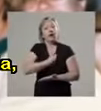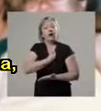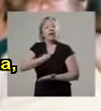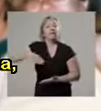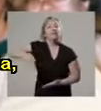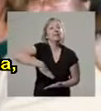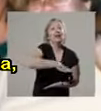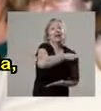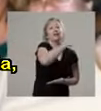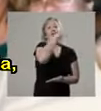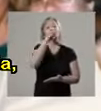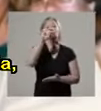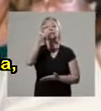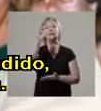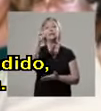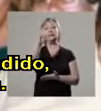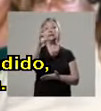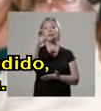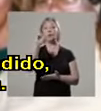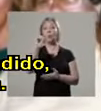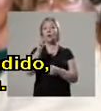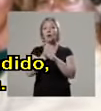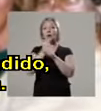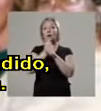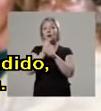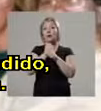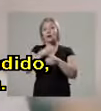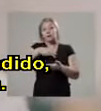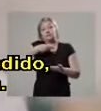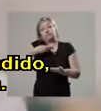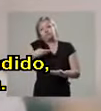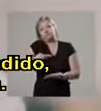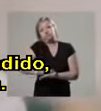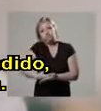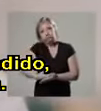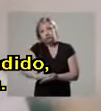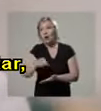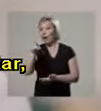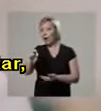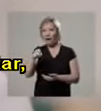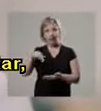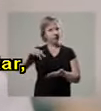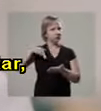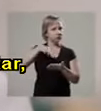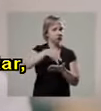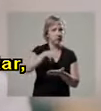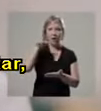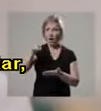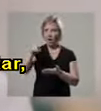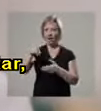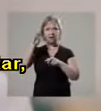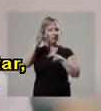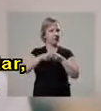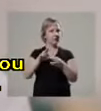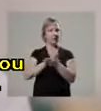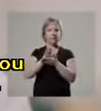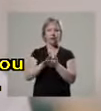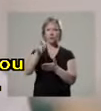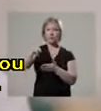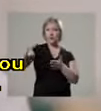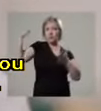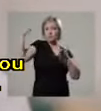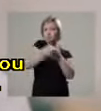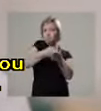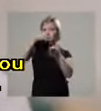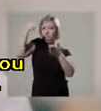E ela ficou a vida toda, mais de 50 anos, deitada em berço esplêndido, né, como a gente falava. E mesmo sem sentar, mesmo sem andar, a